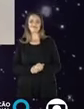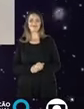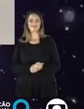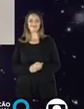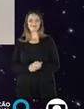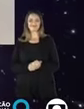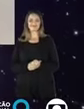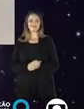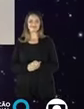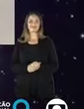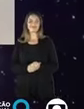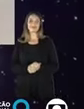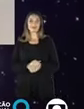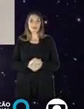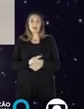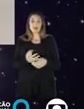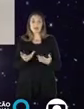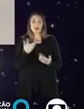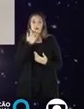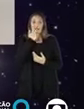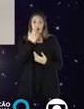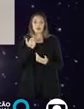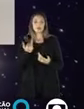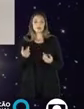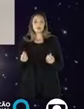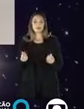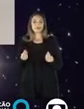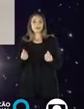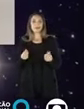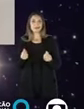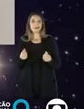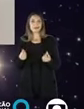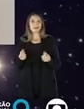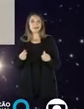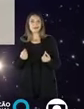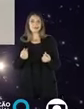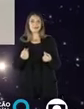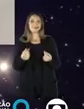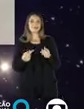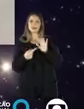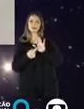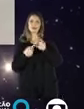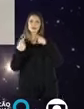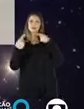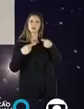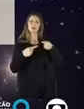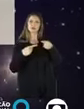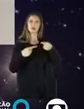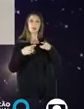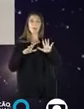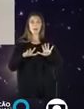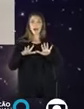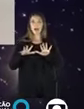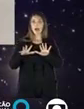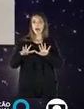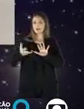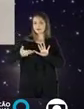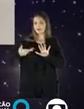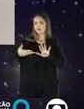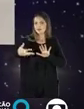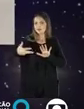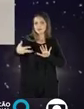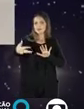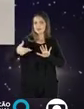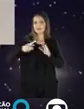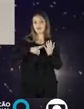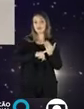sugestão? Bom, eu acho que um dos, né, das contradições aí do lado positivo da pandemia é a aceleração da